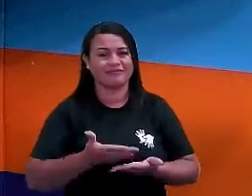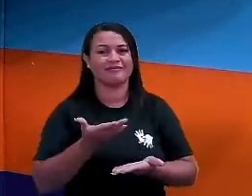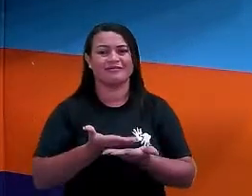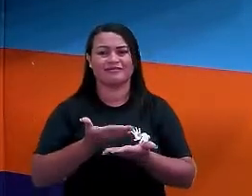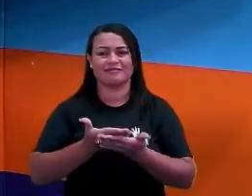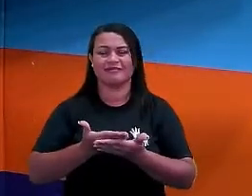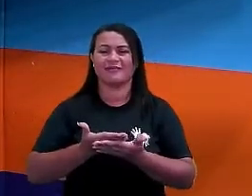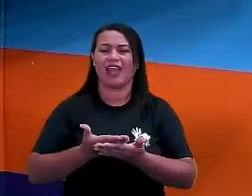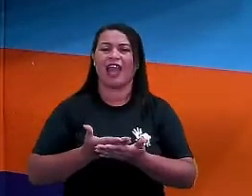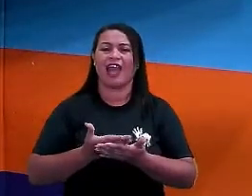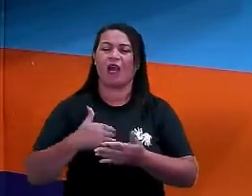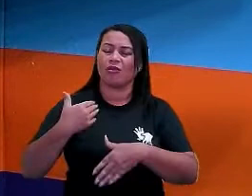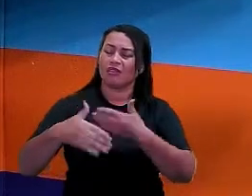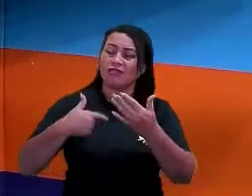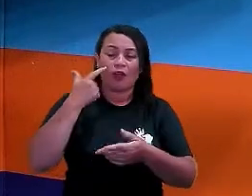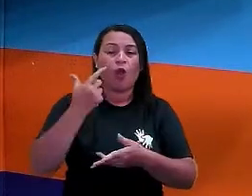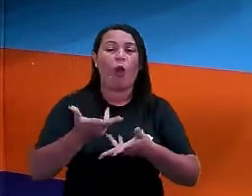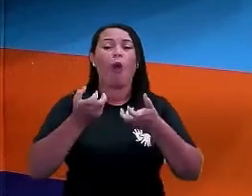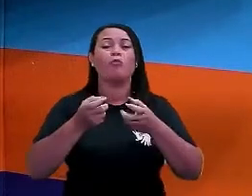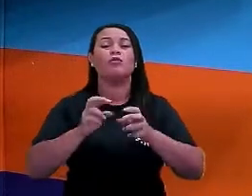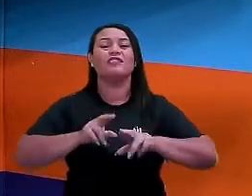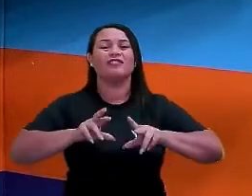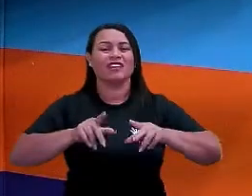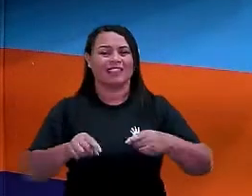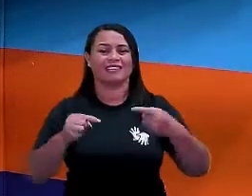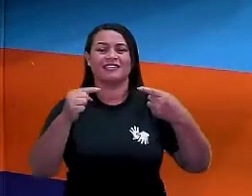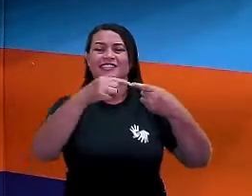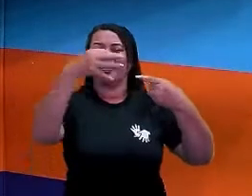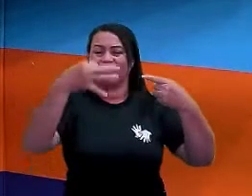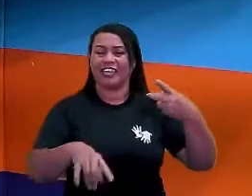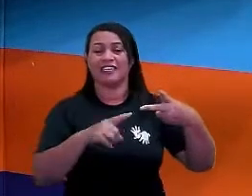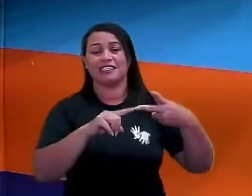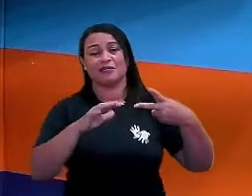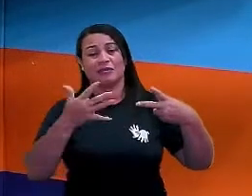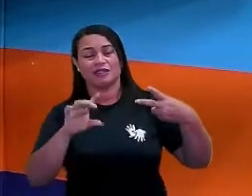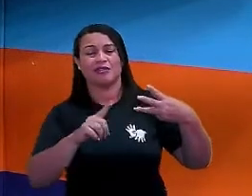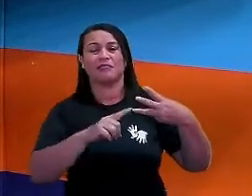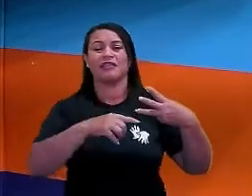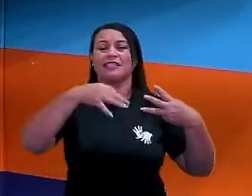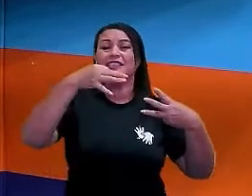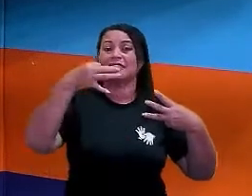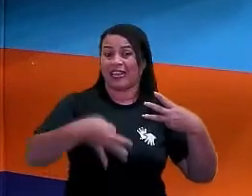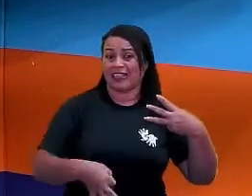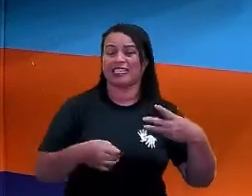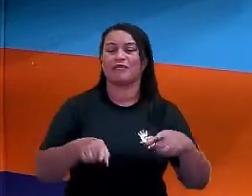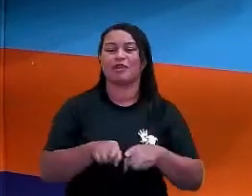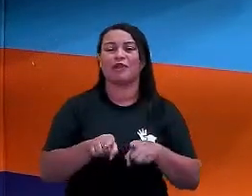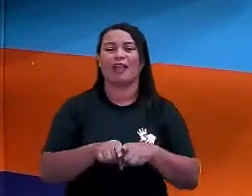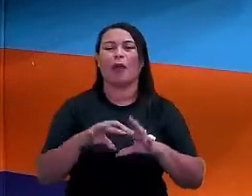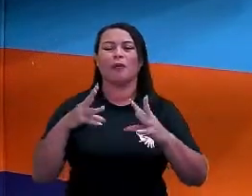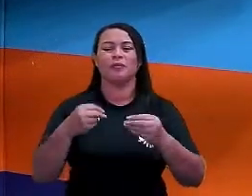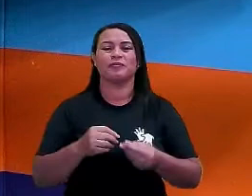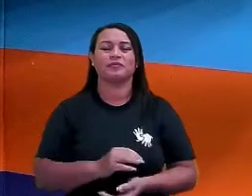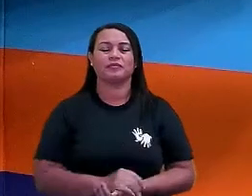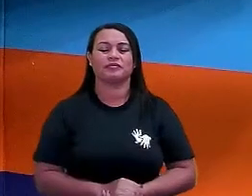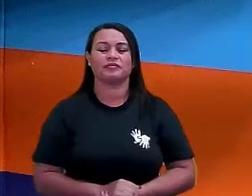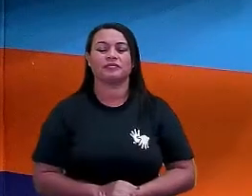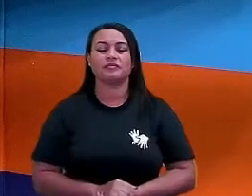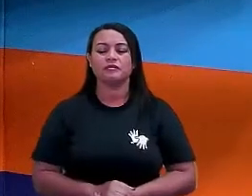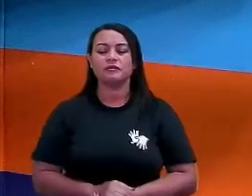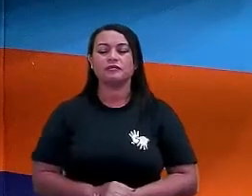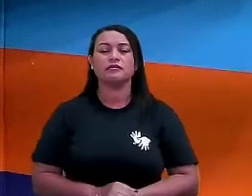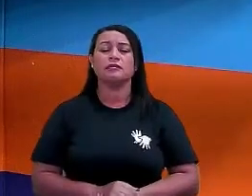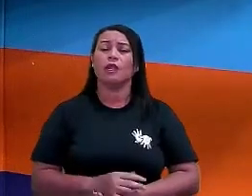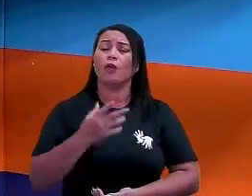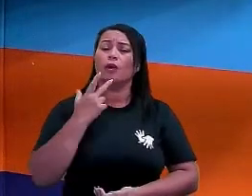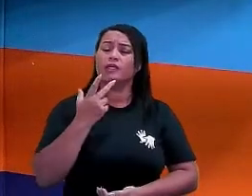diferenciar certeza, incerteza e certeza total. So, let's continue. Bem, quando eu digo assim,